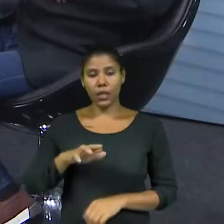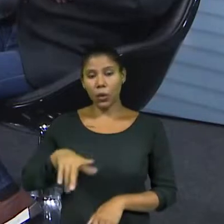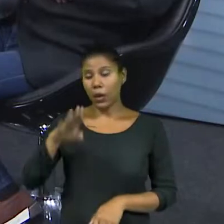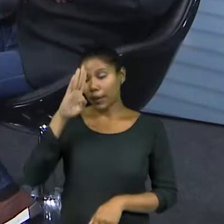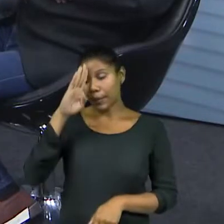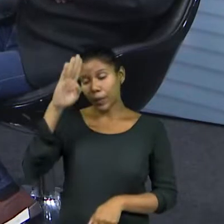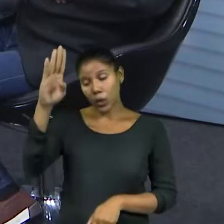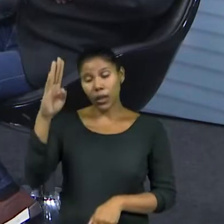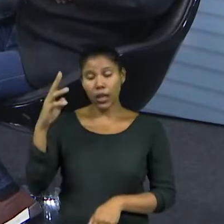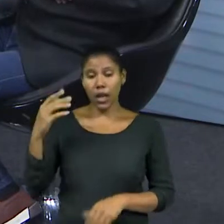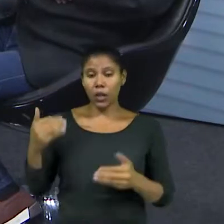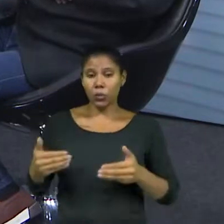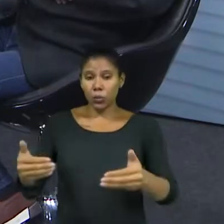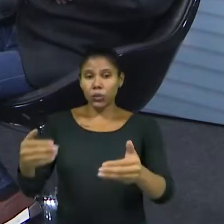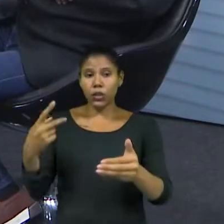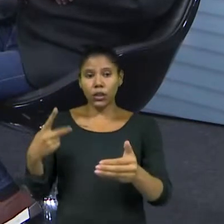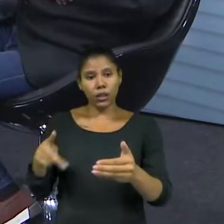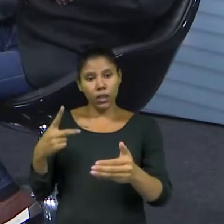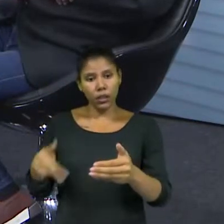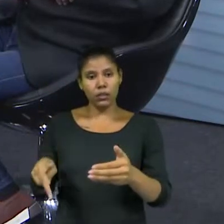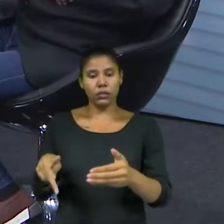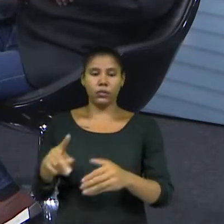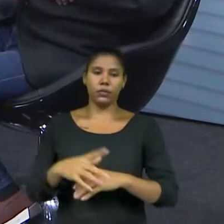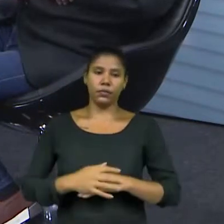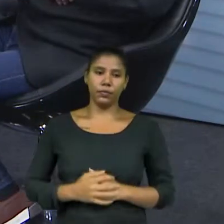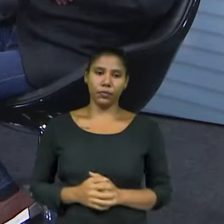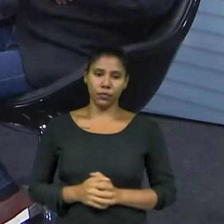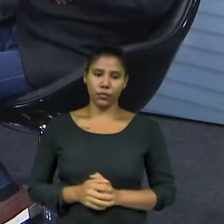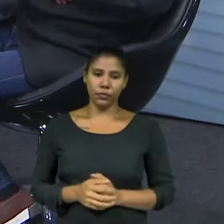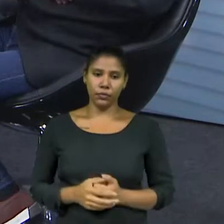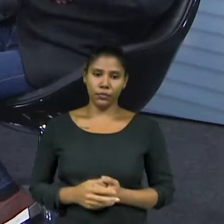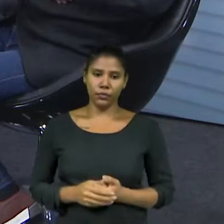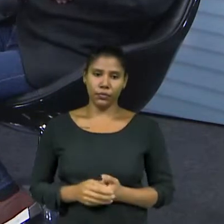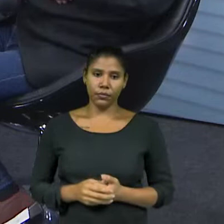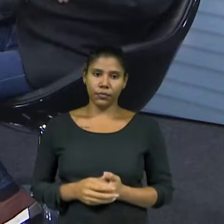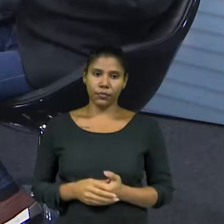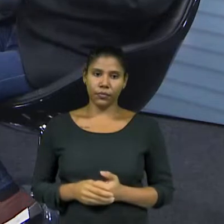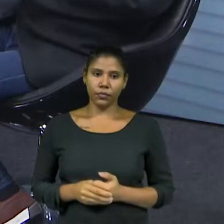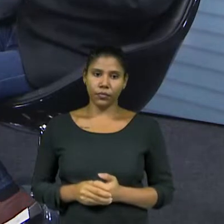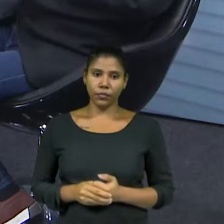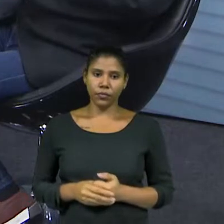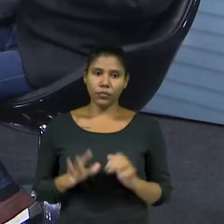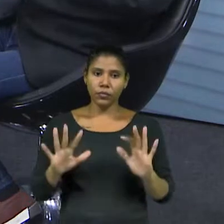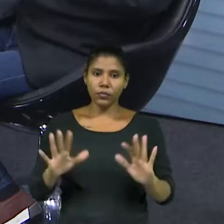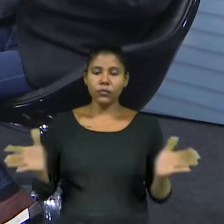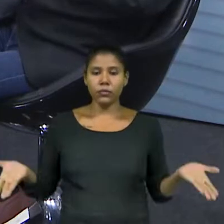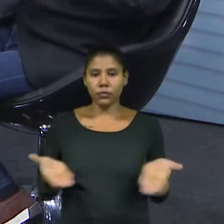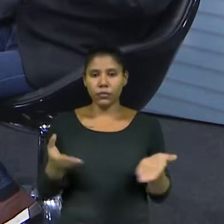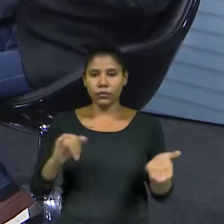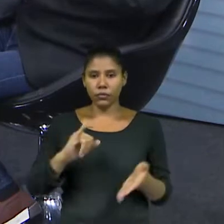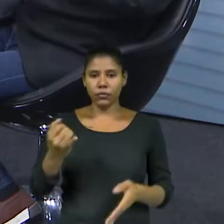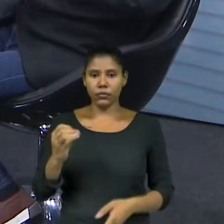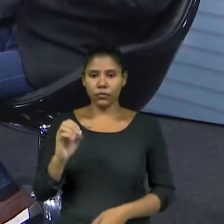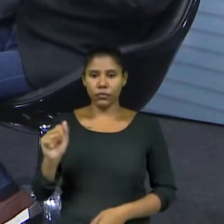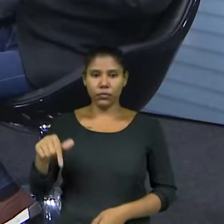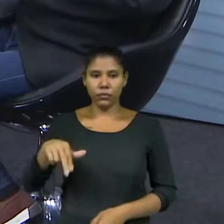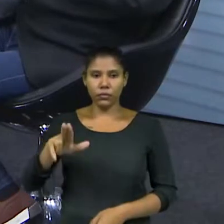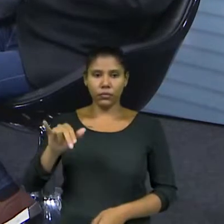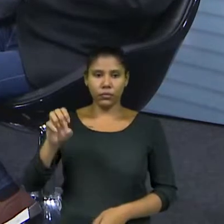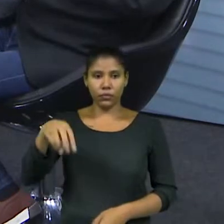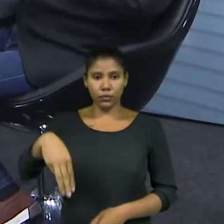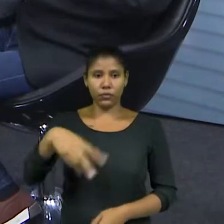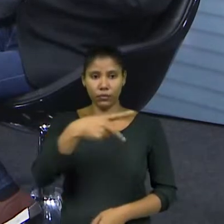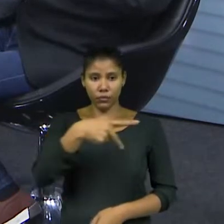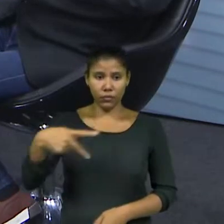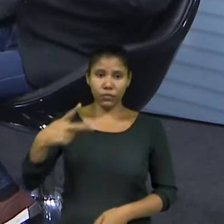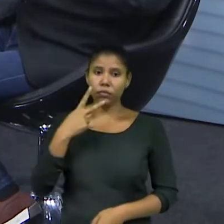ministério dele. O offshore e o hidrogênio. Mas com o Sachida agora e o Joaquim, quer dizer, o presidente tem falado até